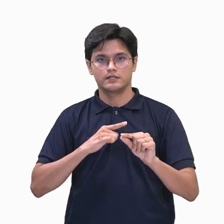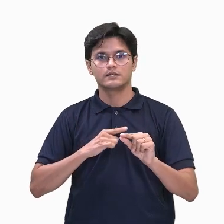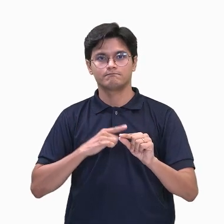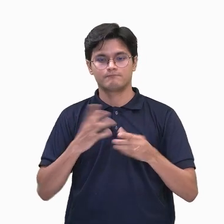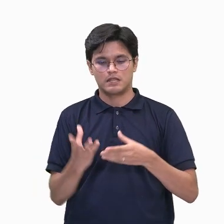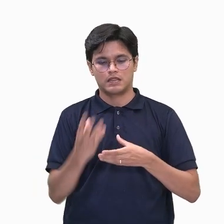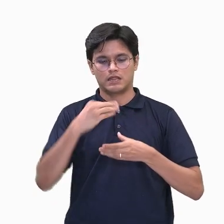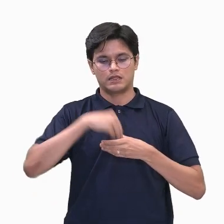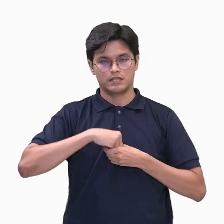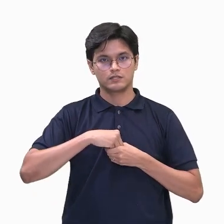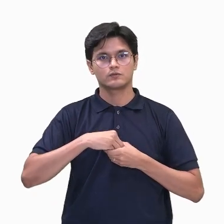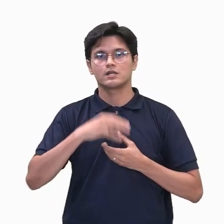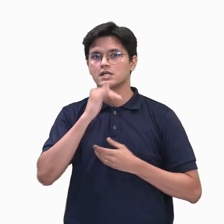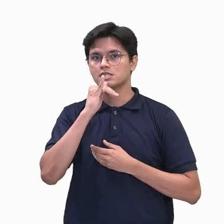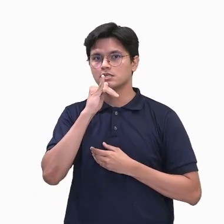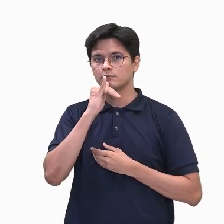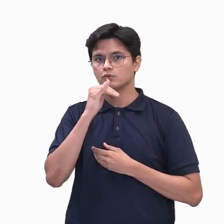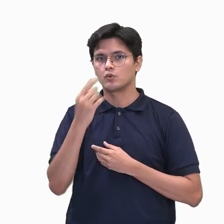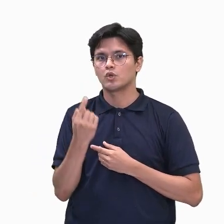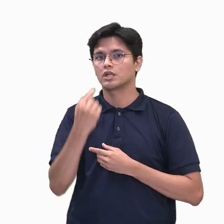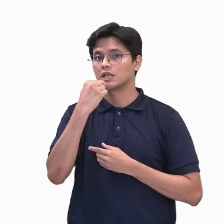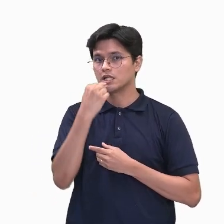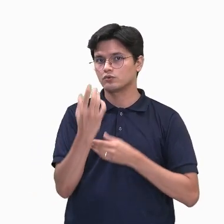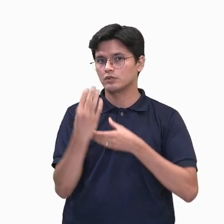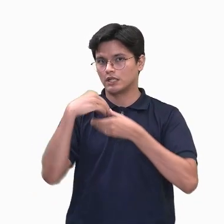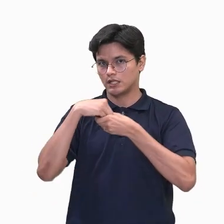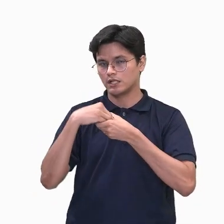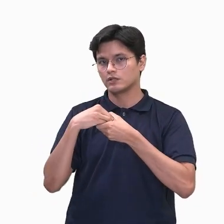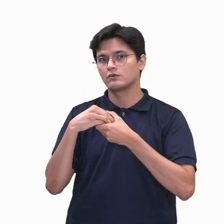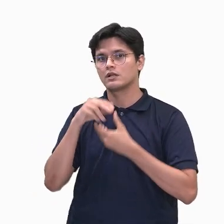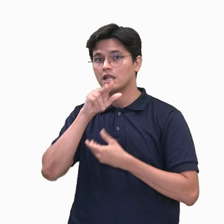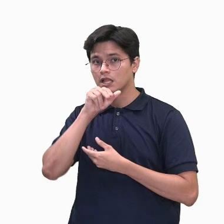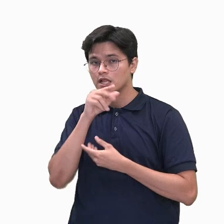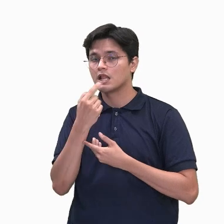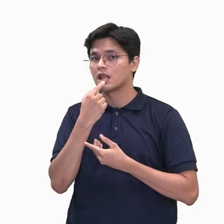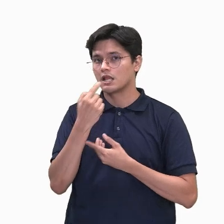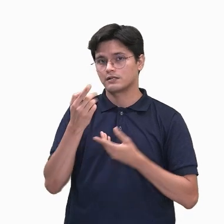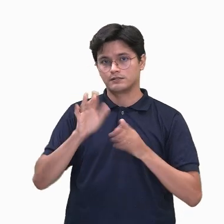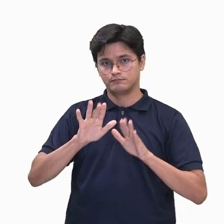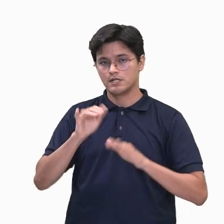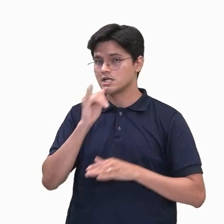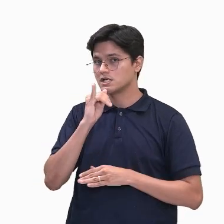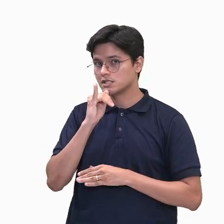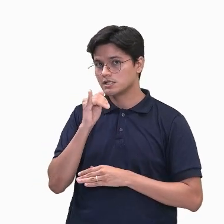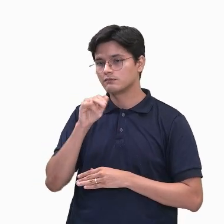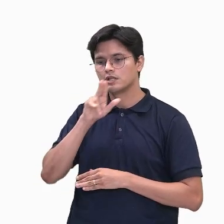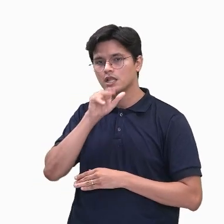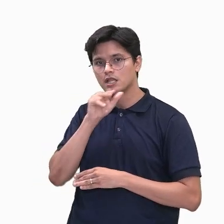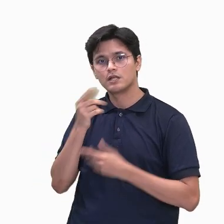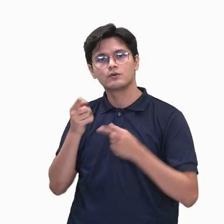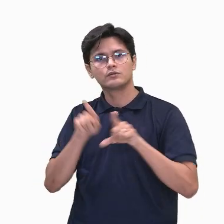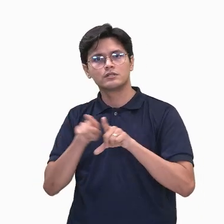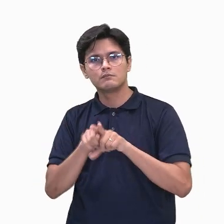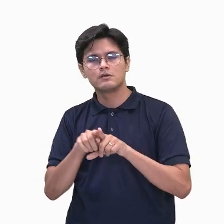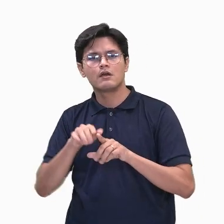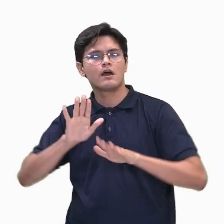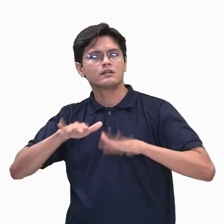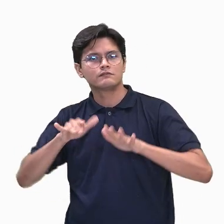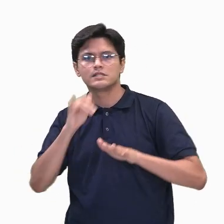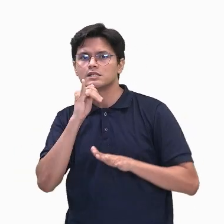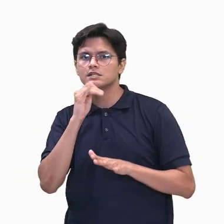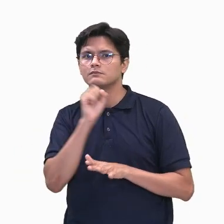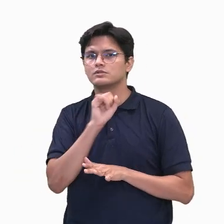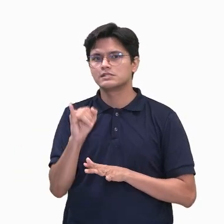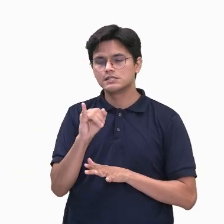ali da nossa boca e também a língua. Observa que às vezes a gente por algum descuido, né, algum acidente, a